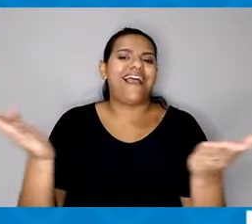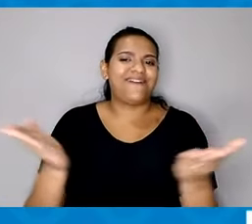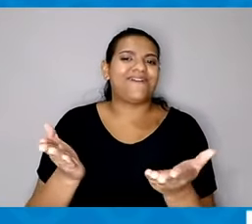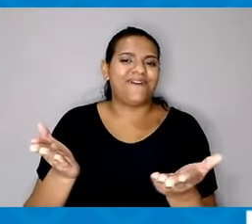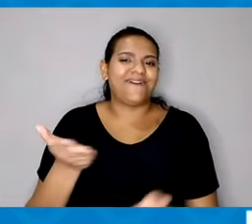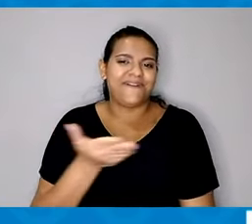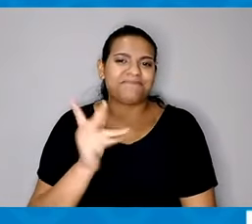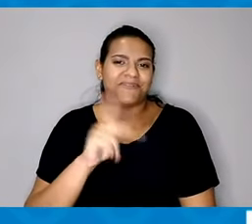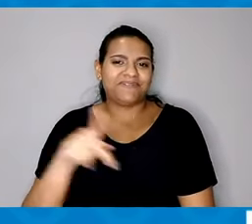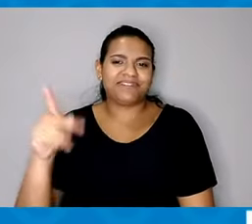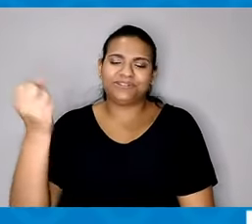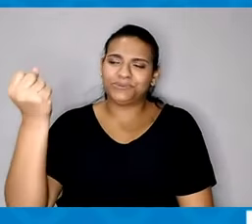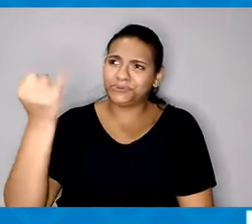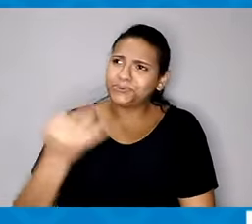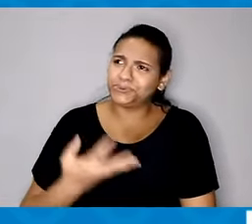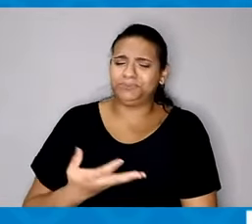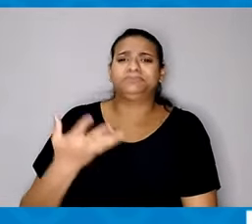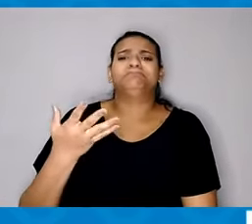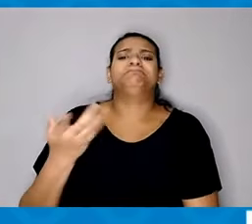remodelar. Let's go!